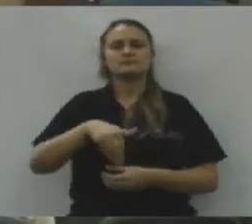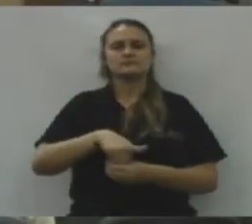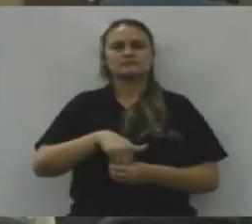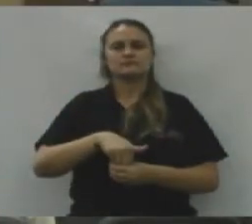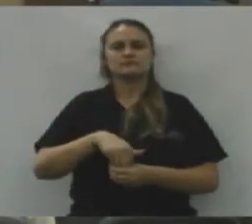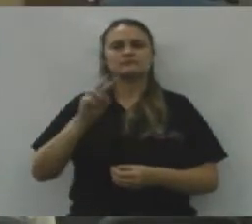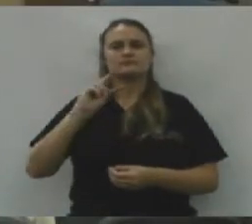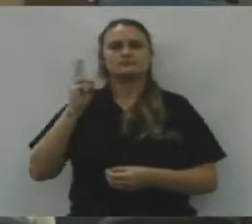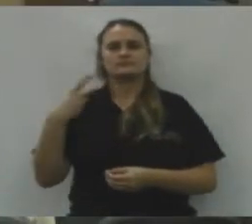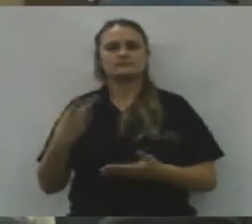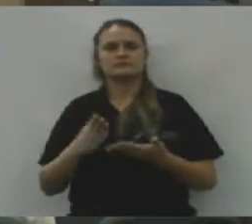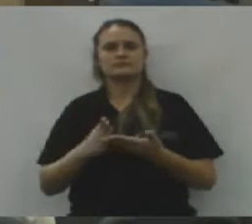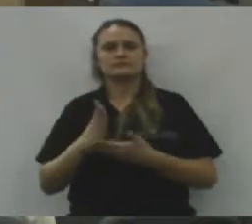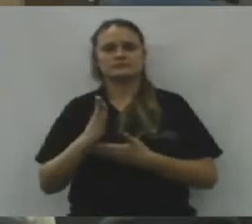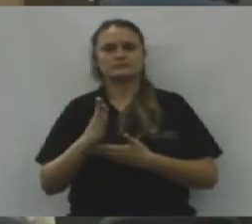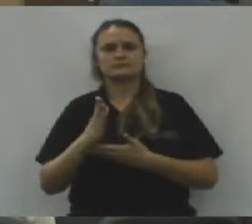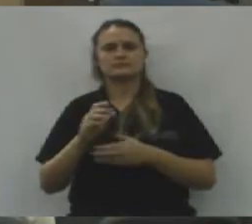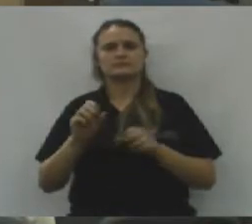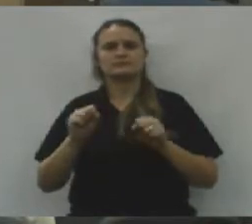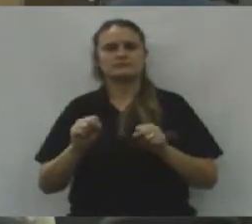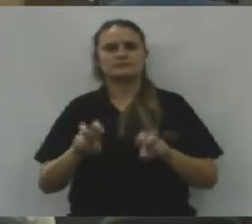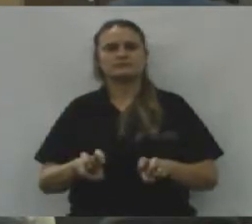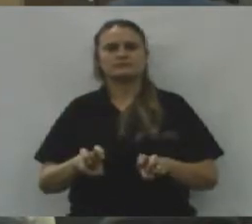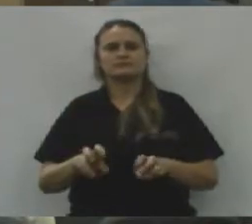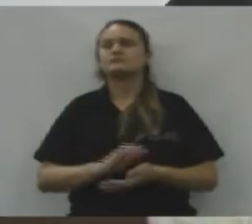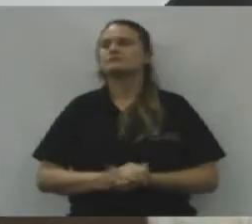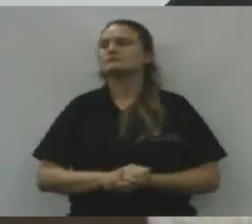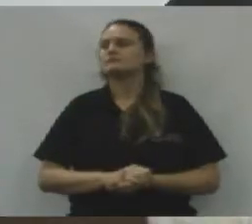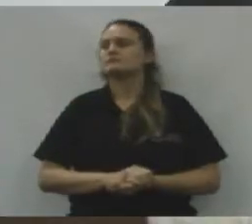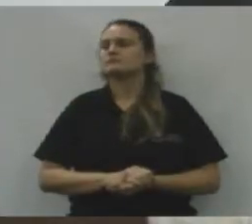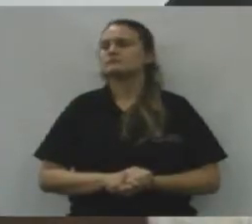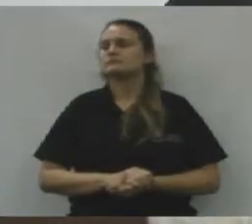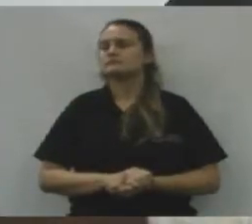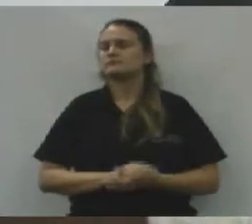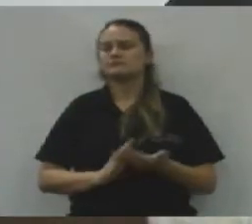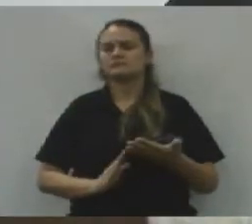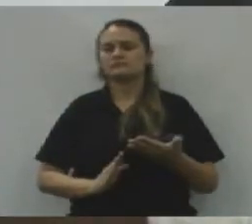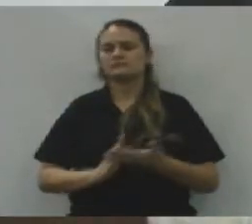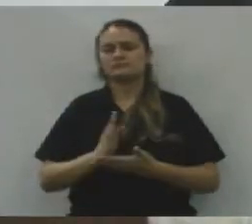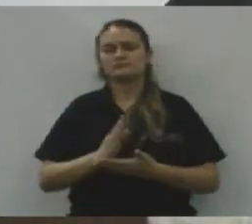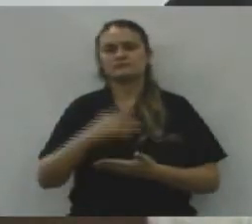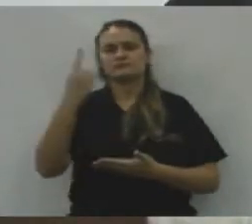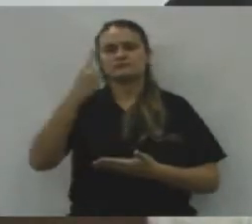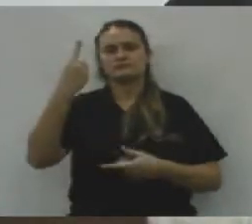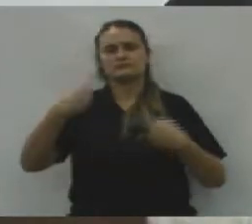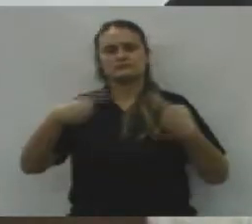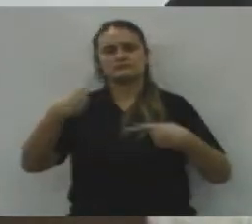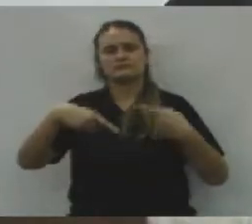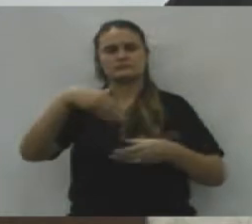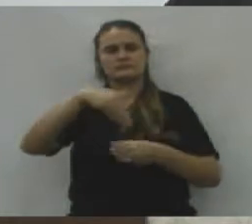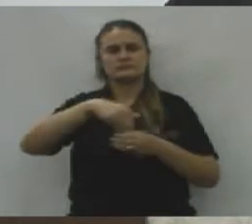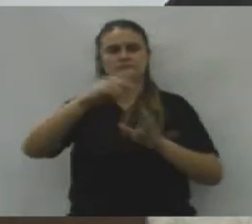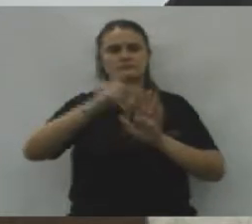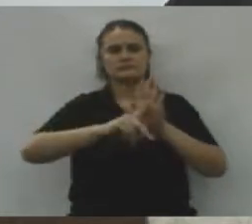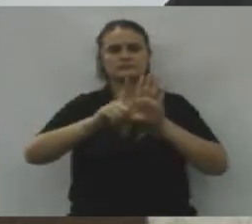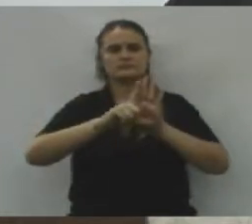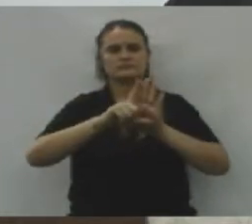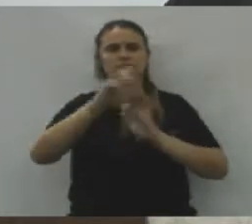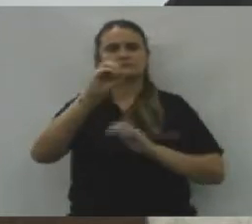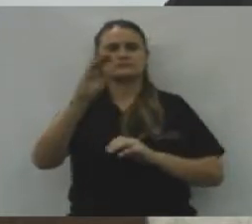votação, senhores vereadores que aprovam, permaneçam como estão. Aprovado em primeira discussão e votação do projeto de lei ordinária